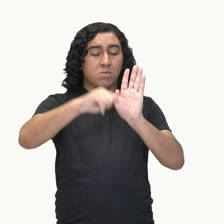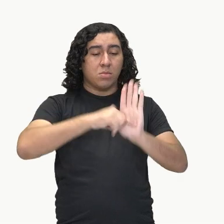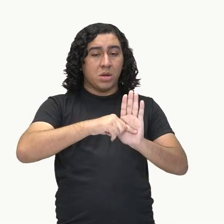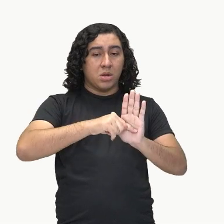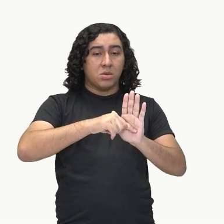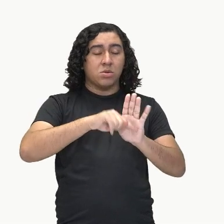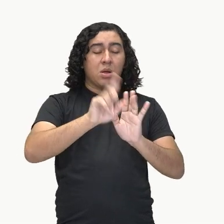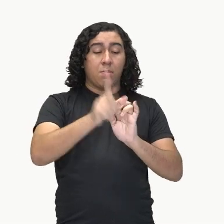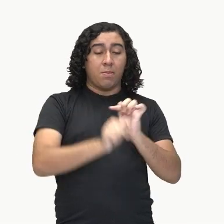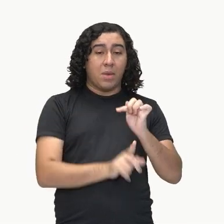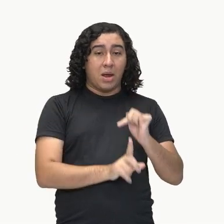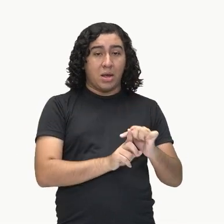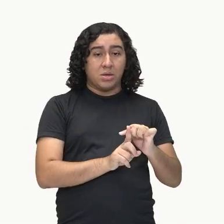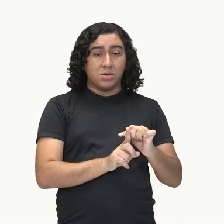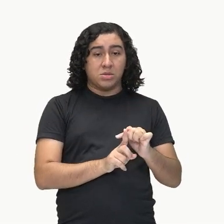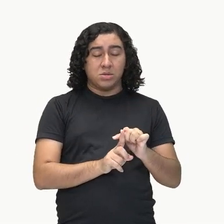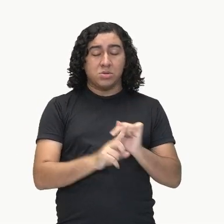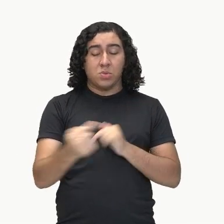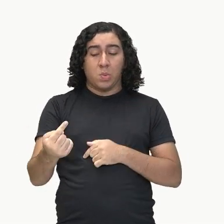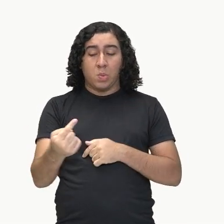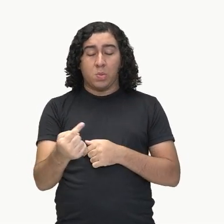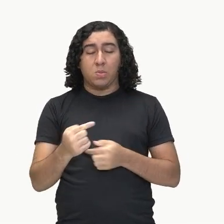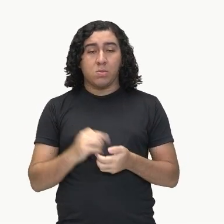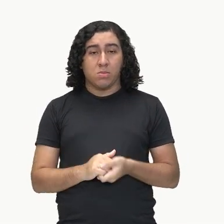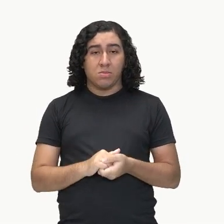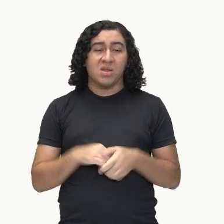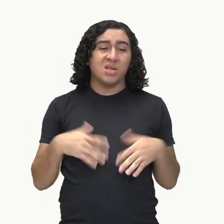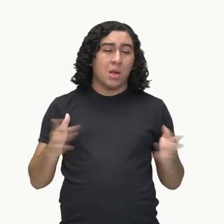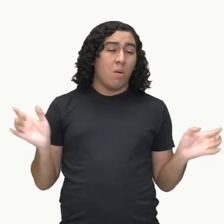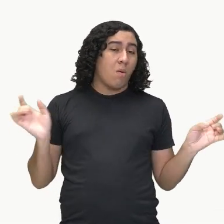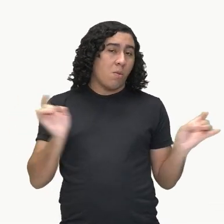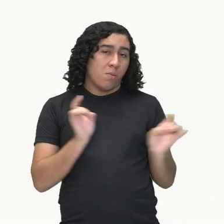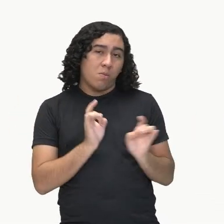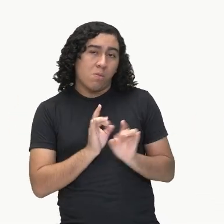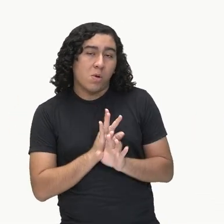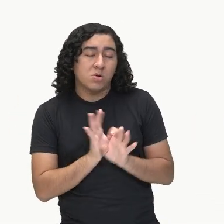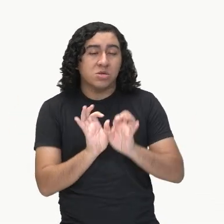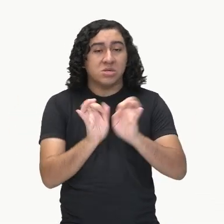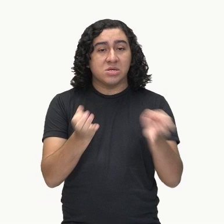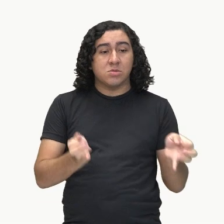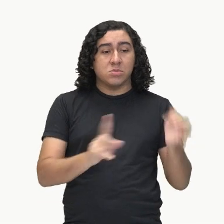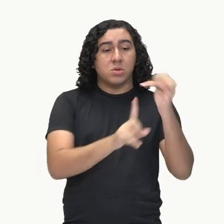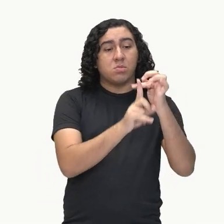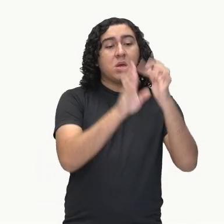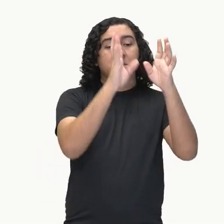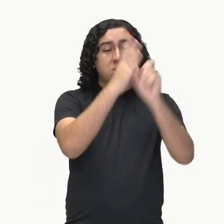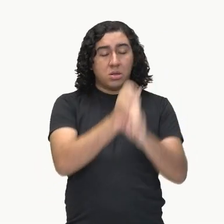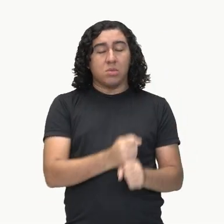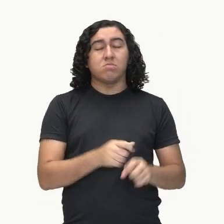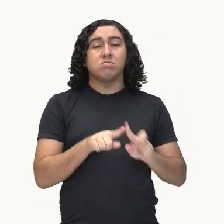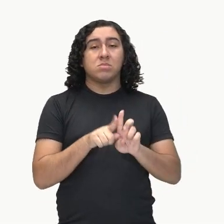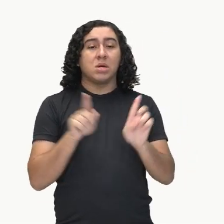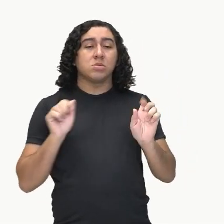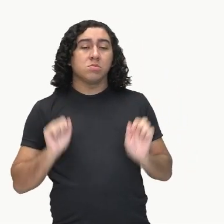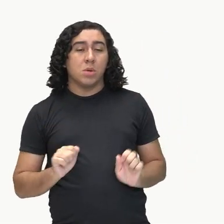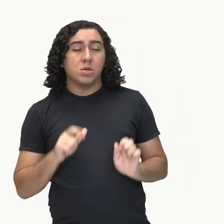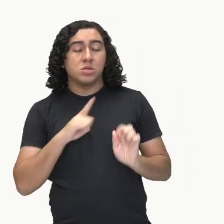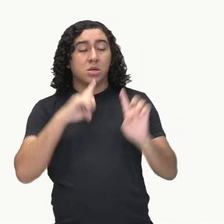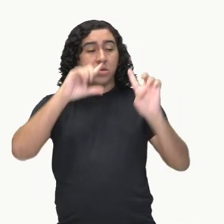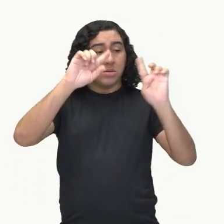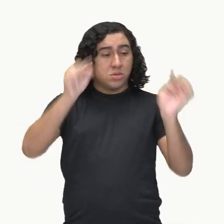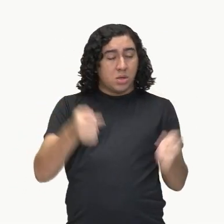A primeira adição entre polinômios nós já resolvemos. Mas eu posso, professora, tirar o